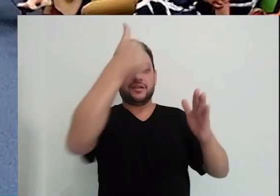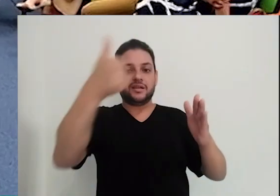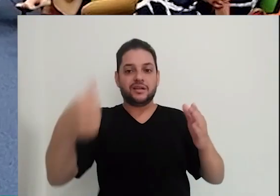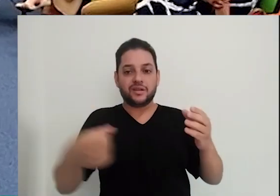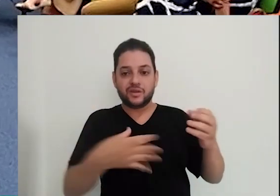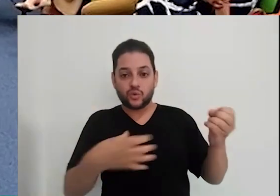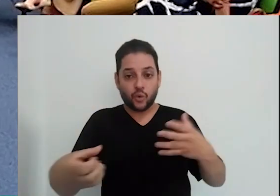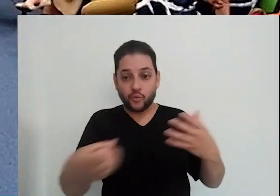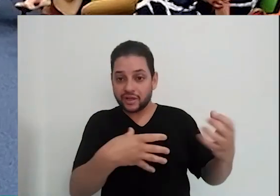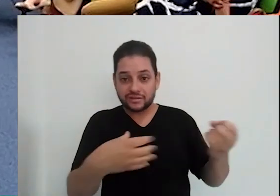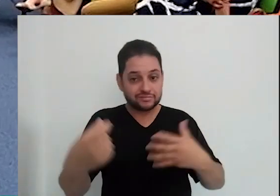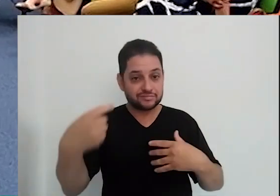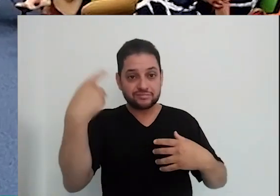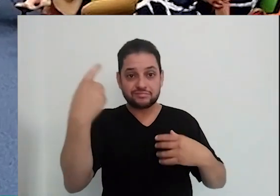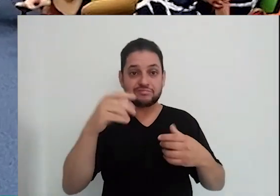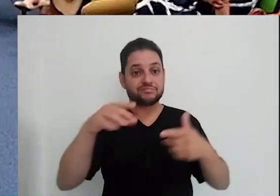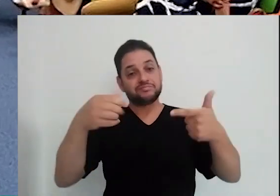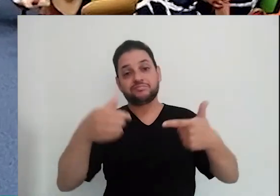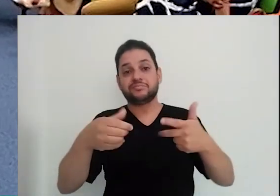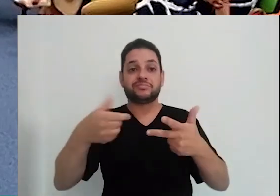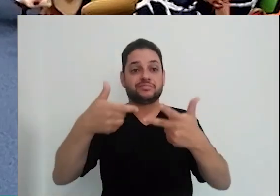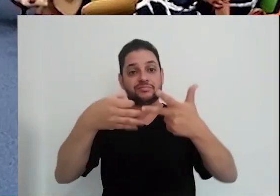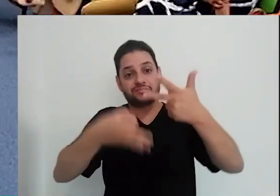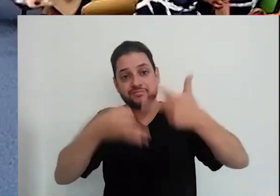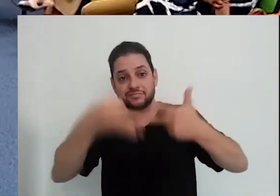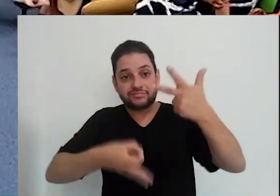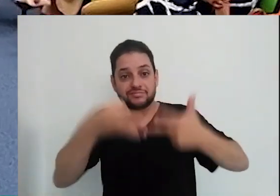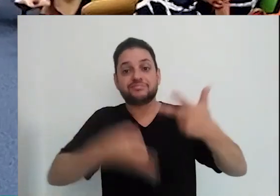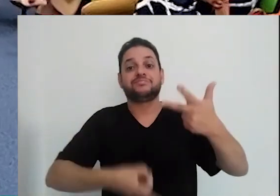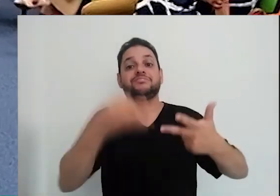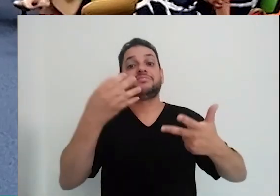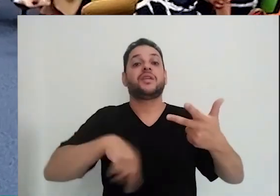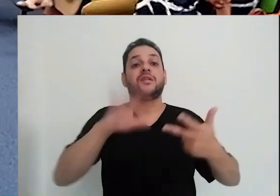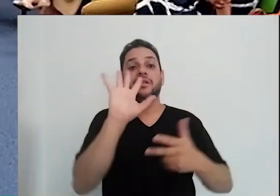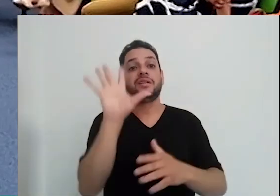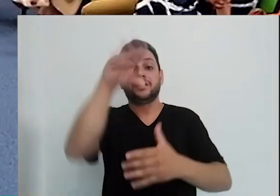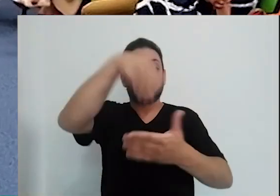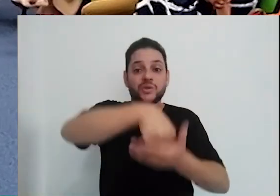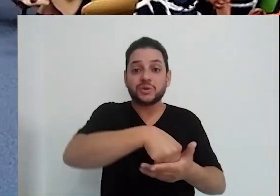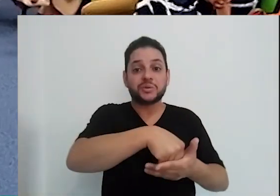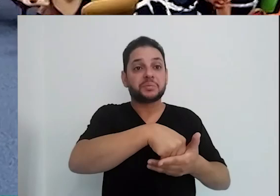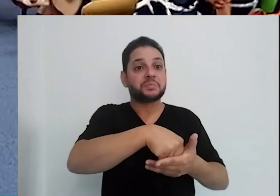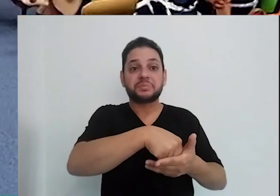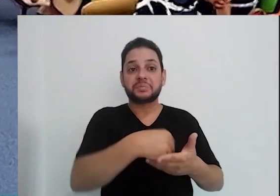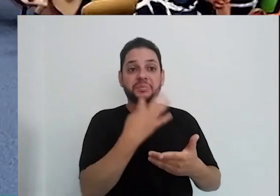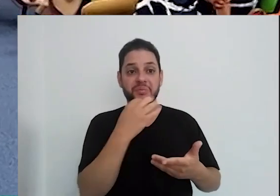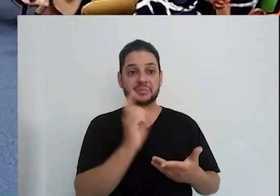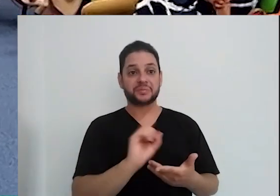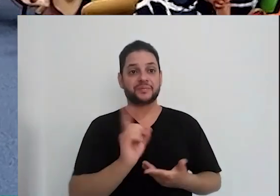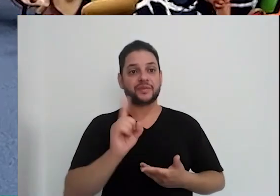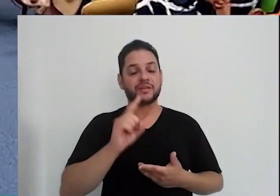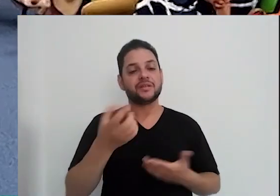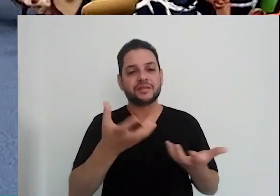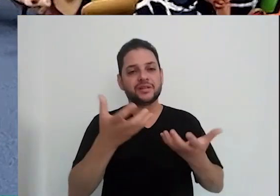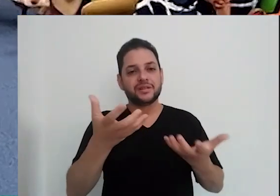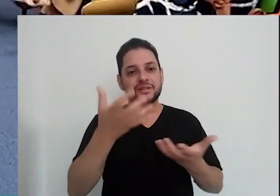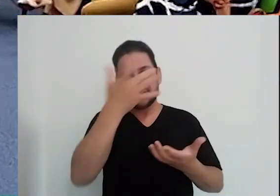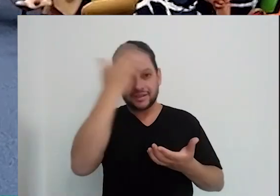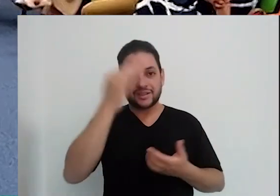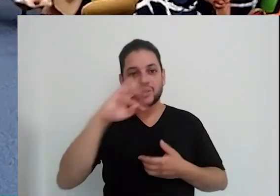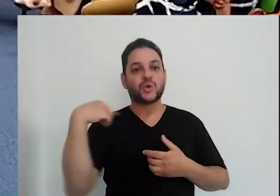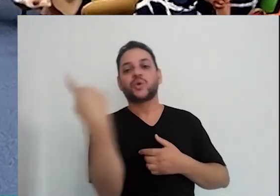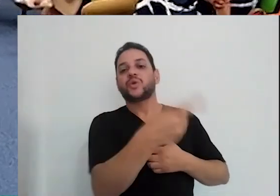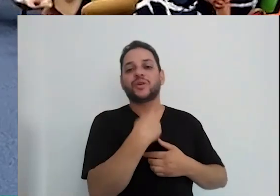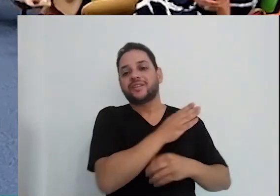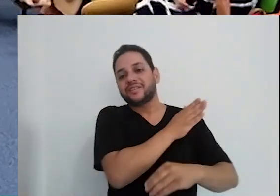Judiciário então ele é muito reconhecido mas internamente não é tanto conhecido Então eu quero que todo mundo vá pro laboratório